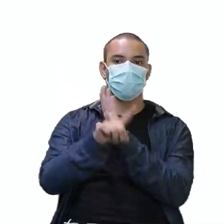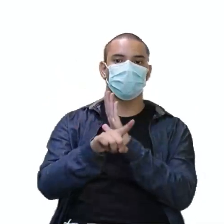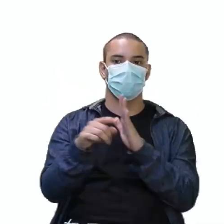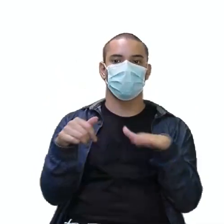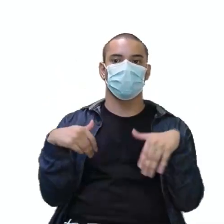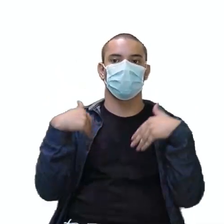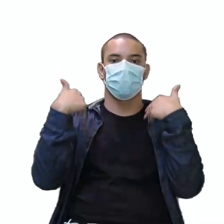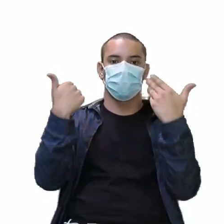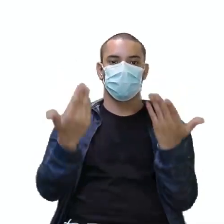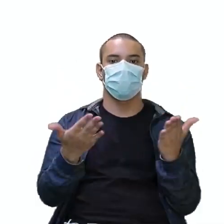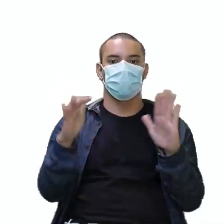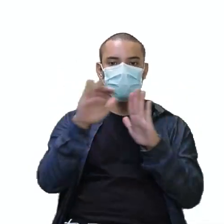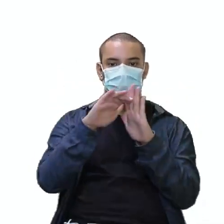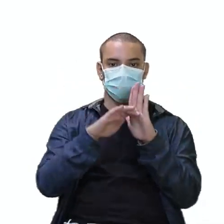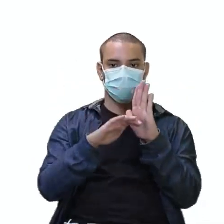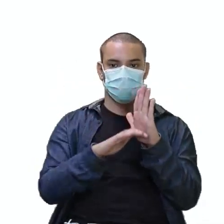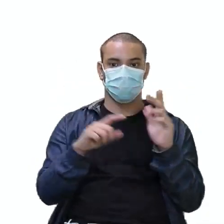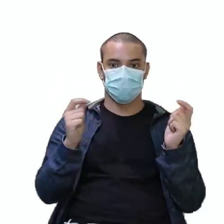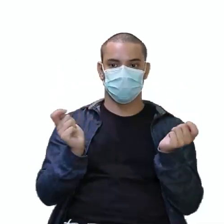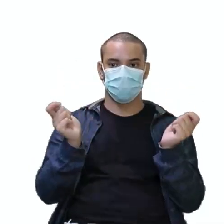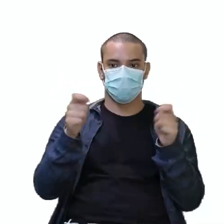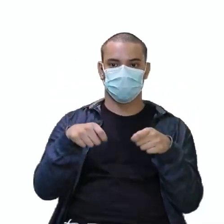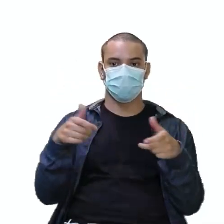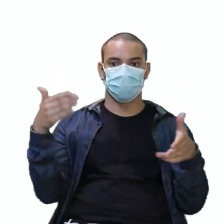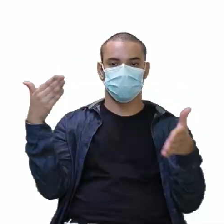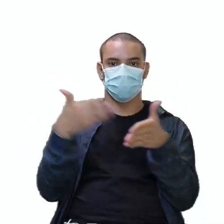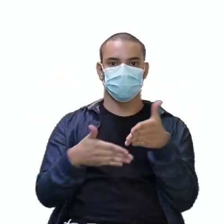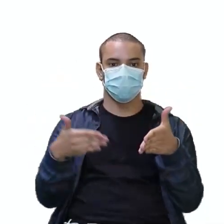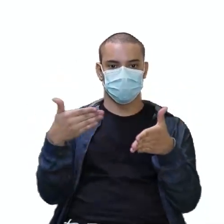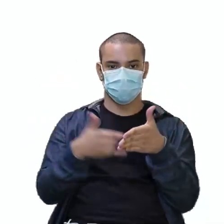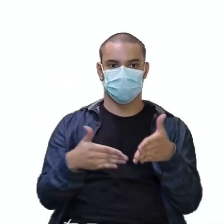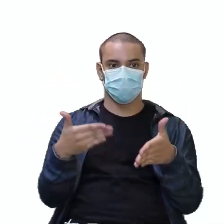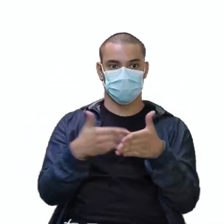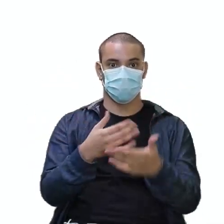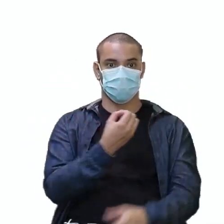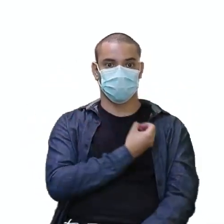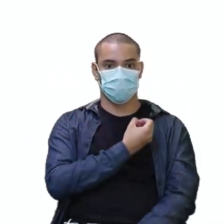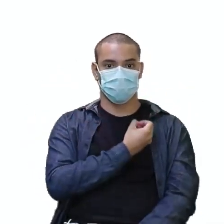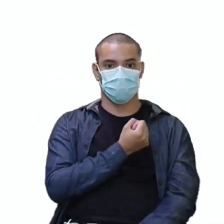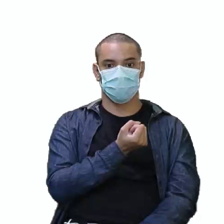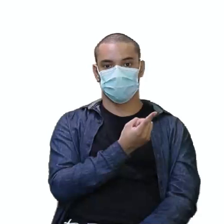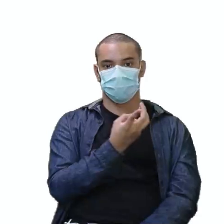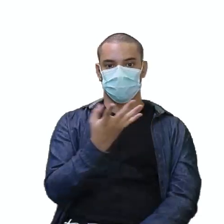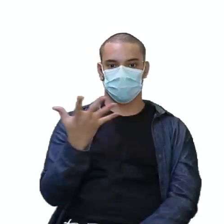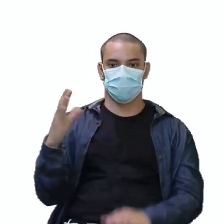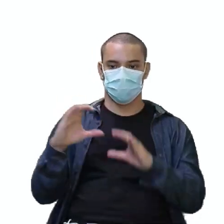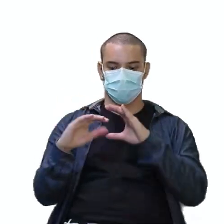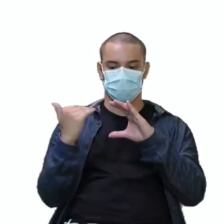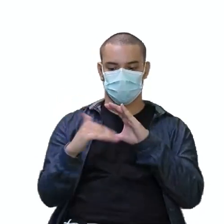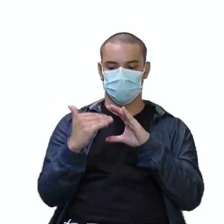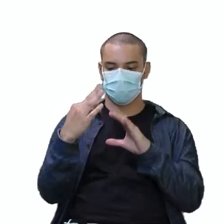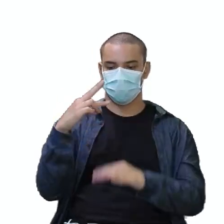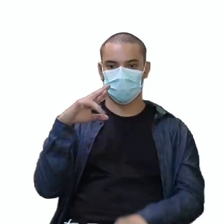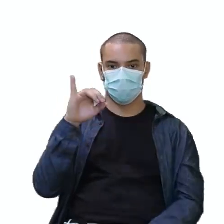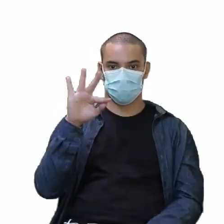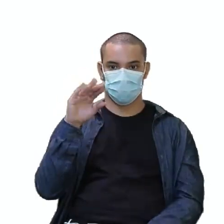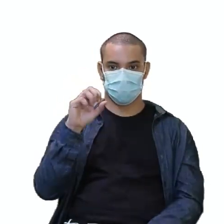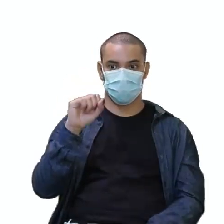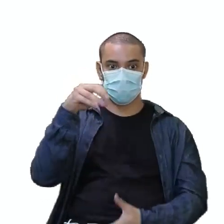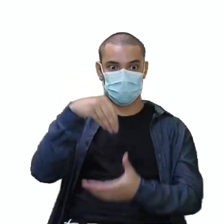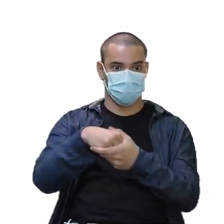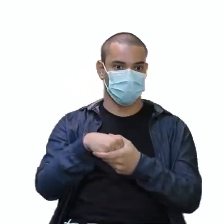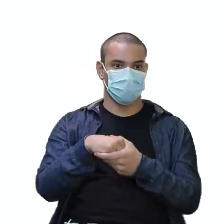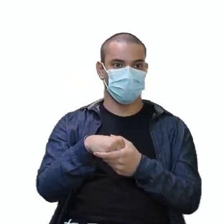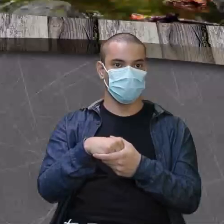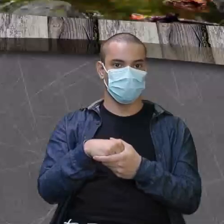Quais são os fatores que tendem a limitar o número de níveis tróficos em uma cadeia alimentar? Aí, olha